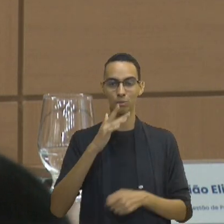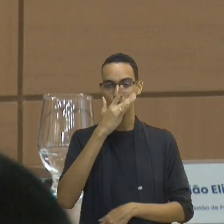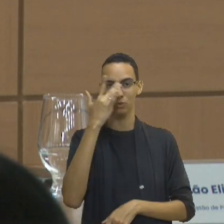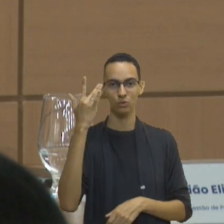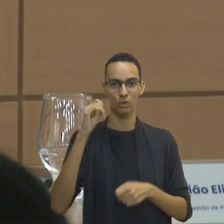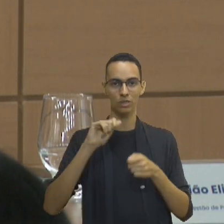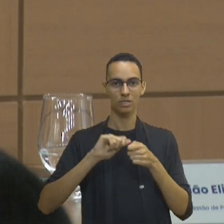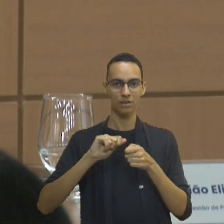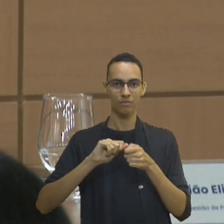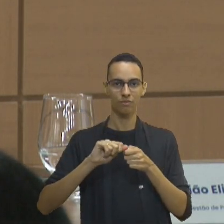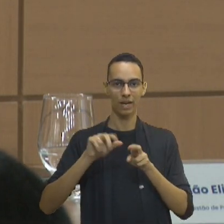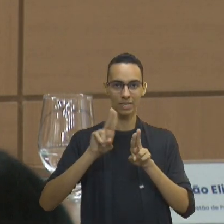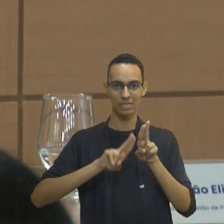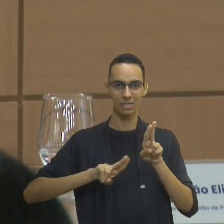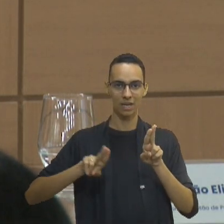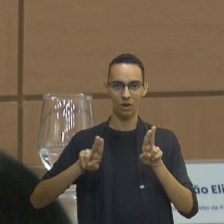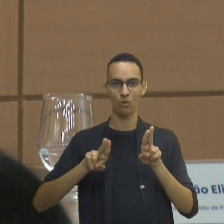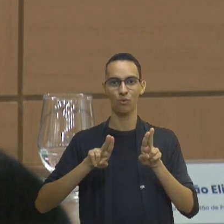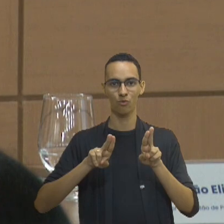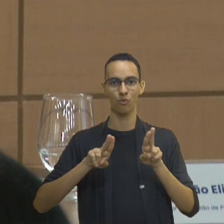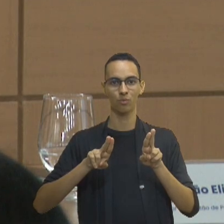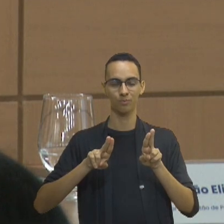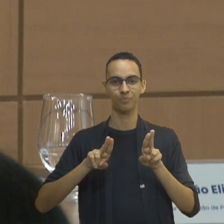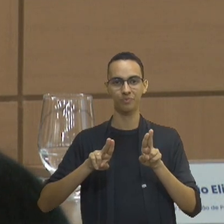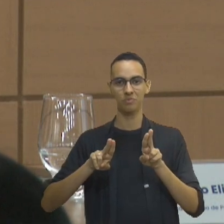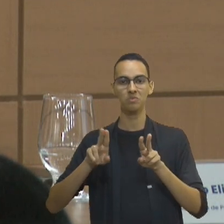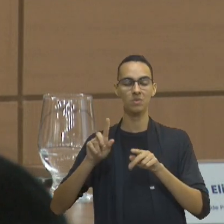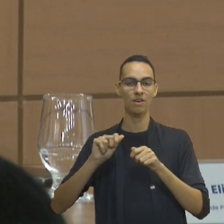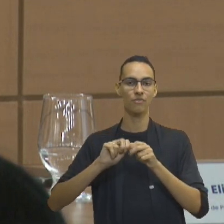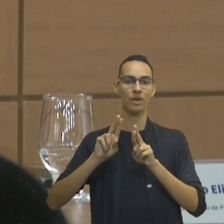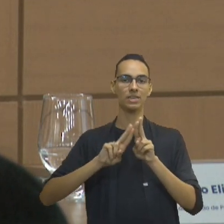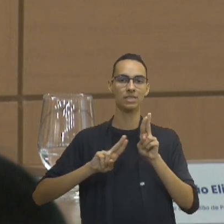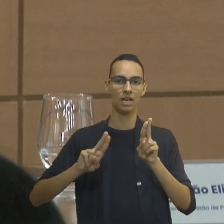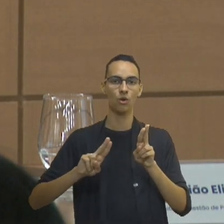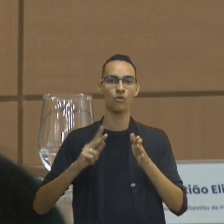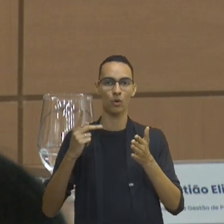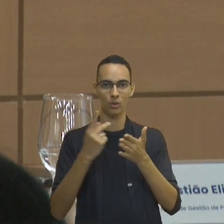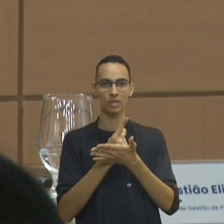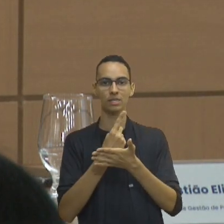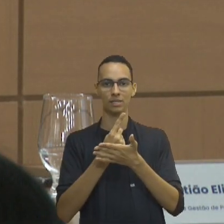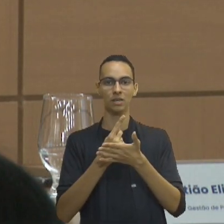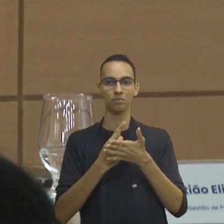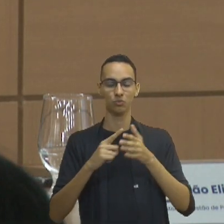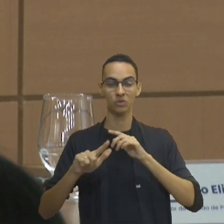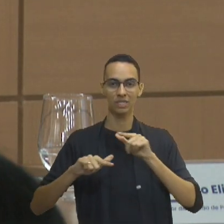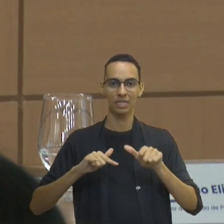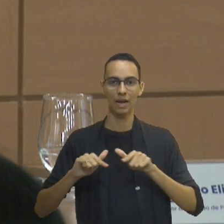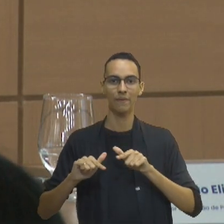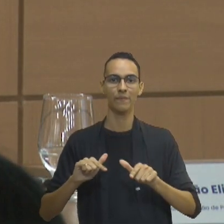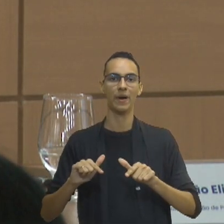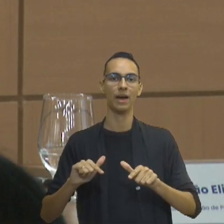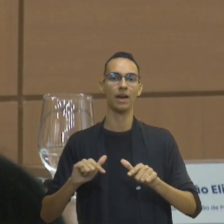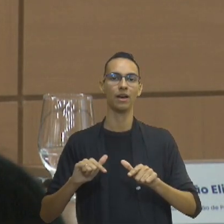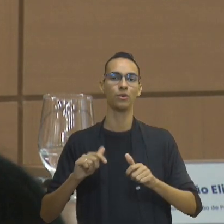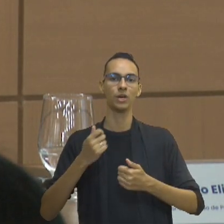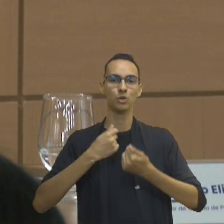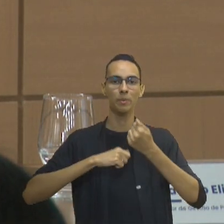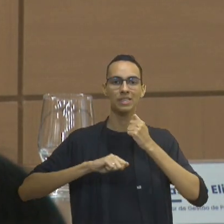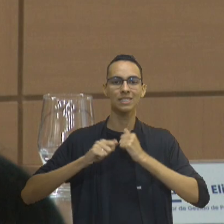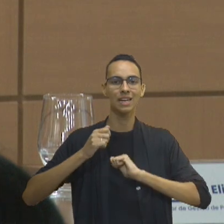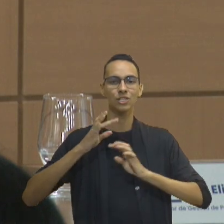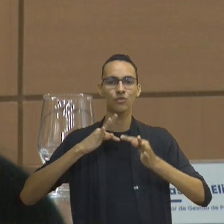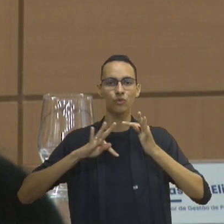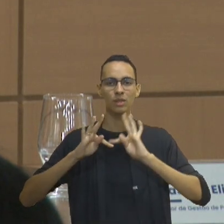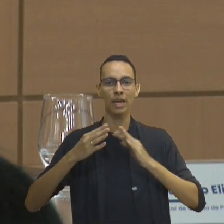acontecer. Obviamente, o quadro docente, o quadro técnico-administrativo efetivo da universidade